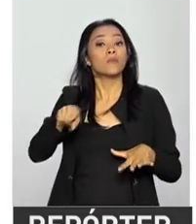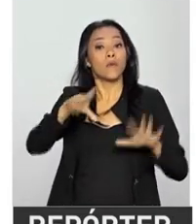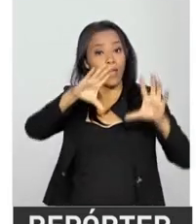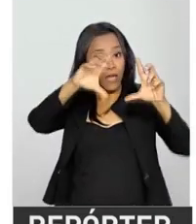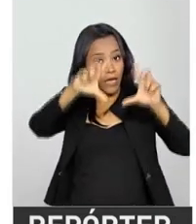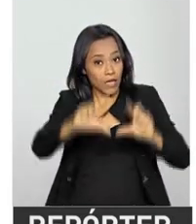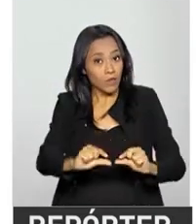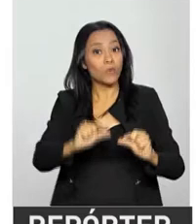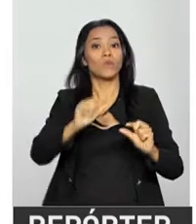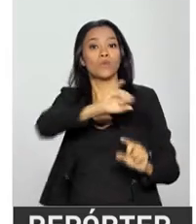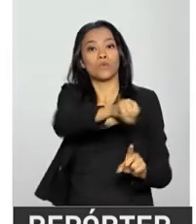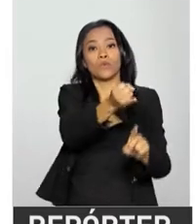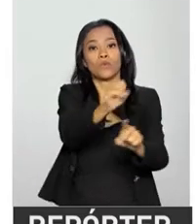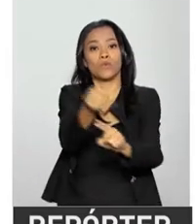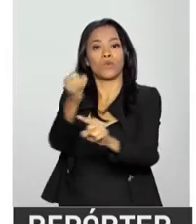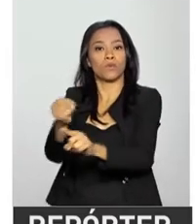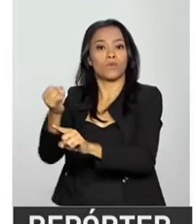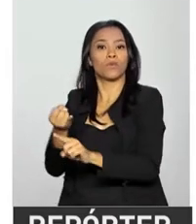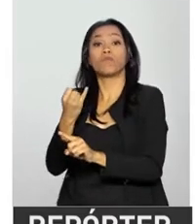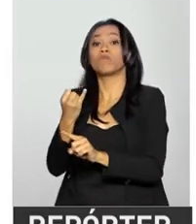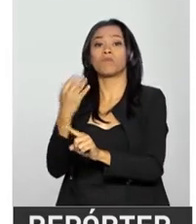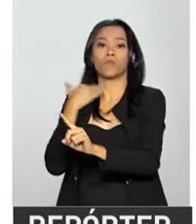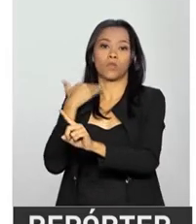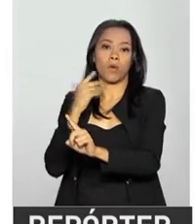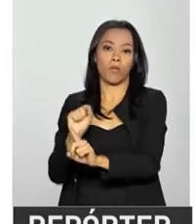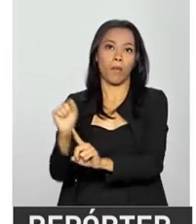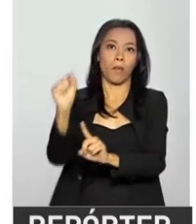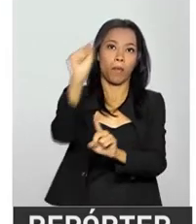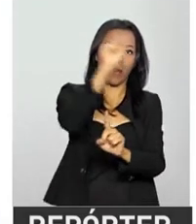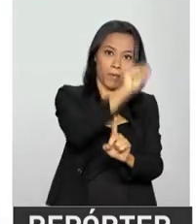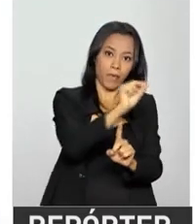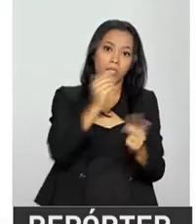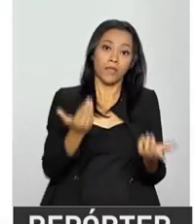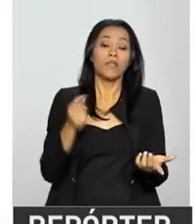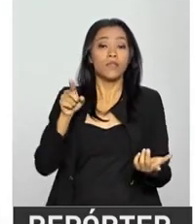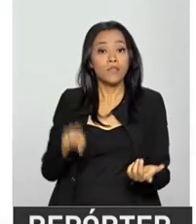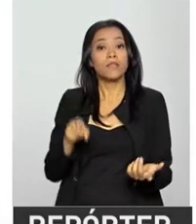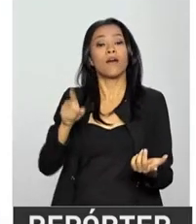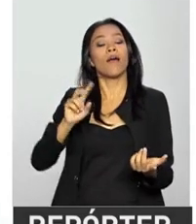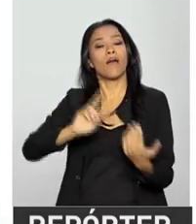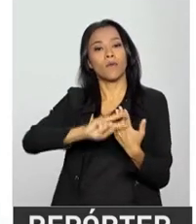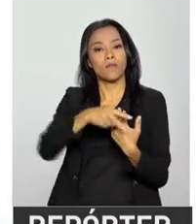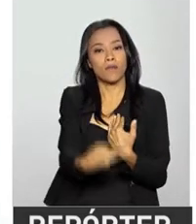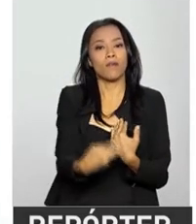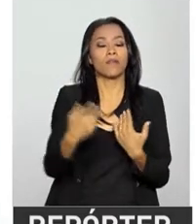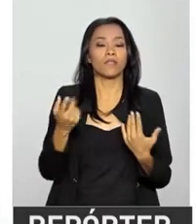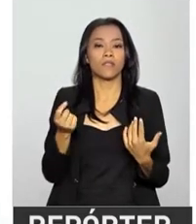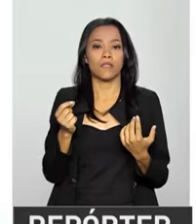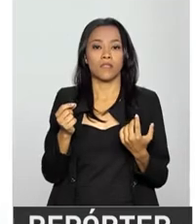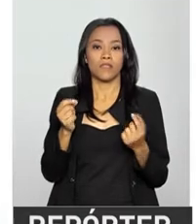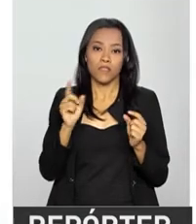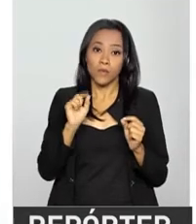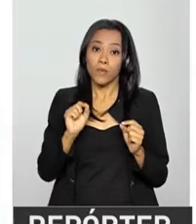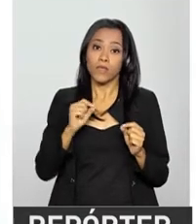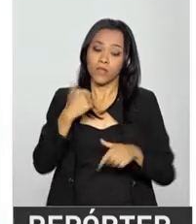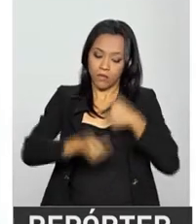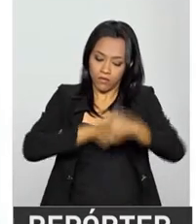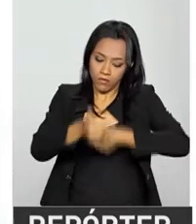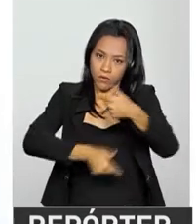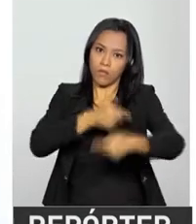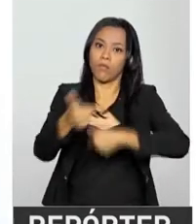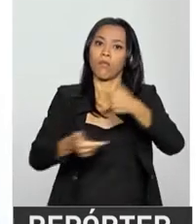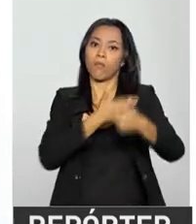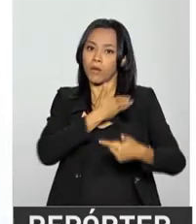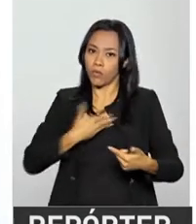todo o sistema bancário então nós temos esta boa notícia fruto precisamente do quilo que o governo está fazendo ao longo